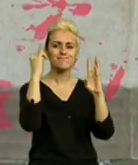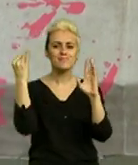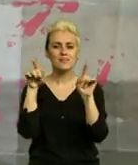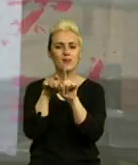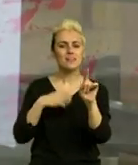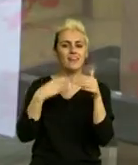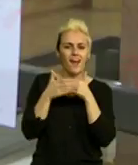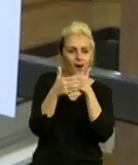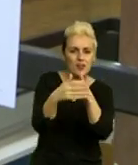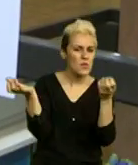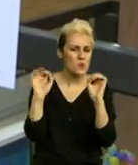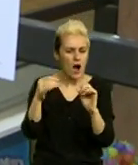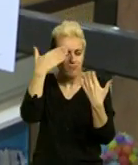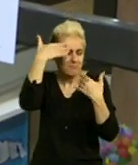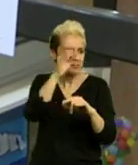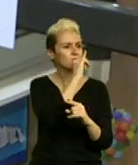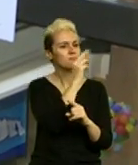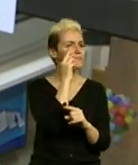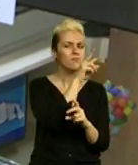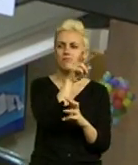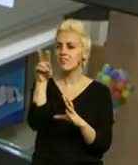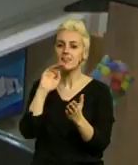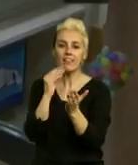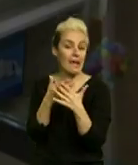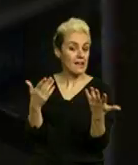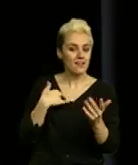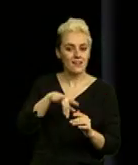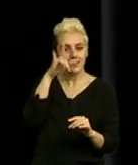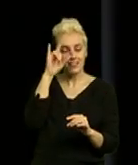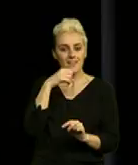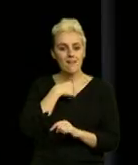ter realmente uma sequência. Eu acho que isso também potencia esta